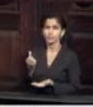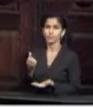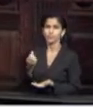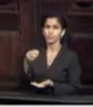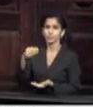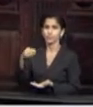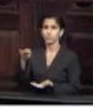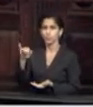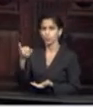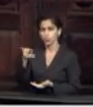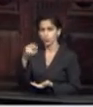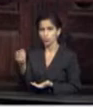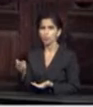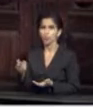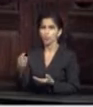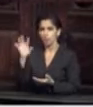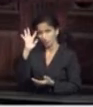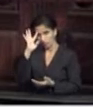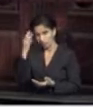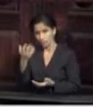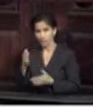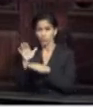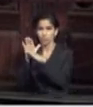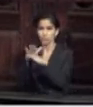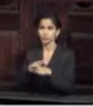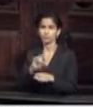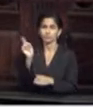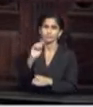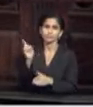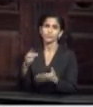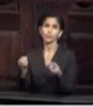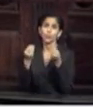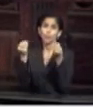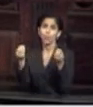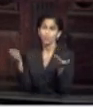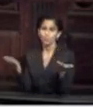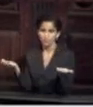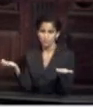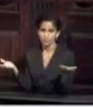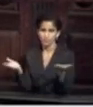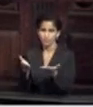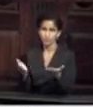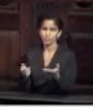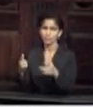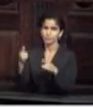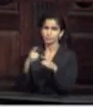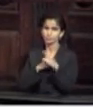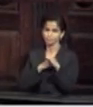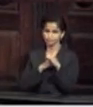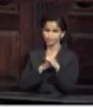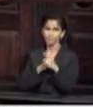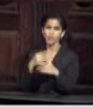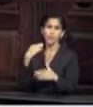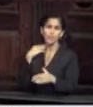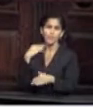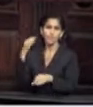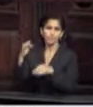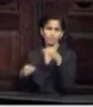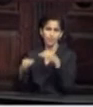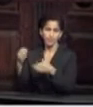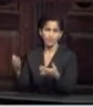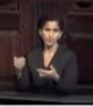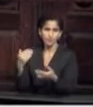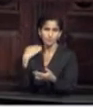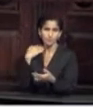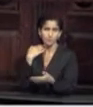não resolveram o problema do Estado do Rio. Como que agora, através de empréstimos bancários, o Estado do